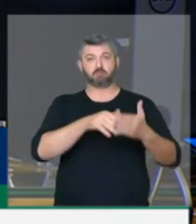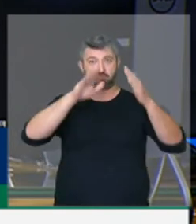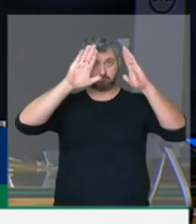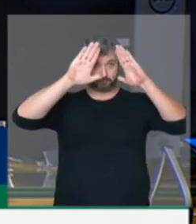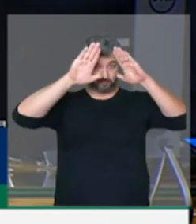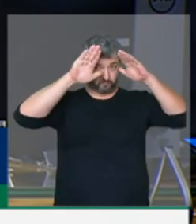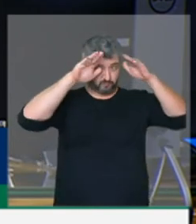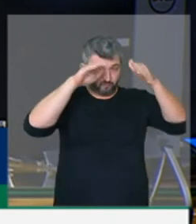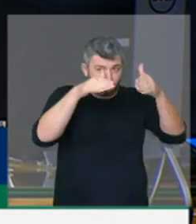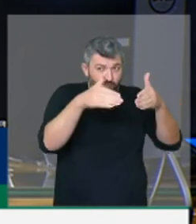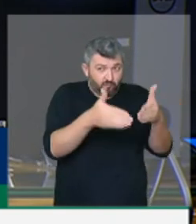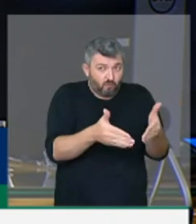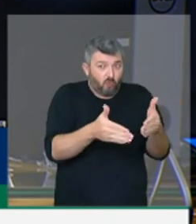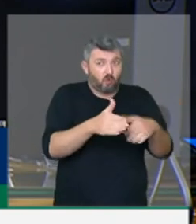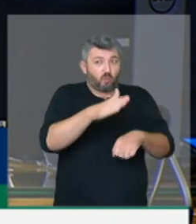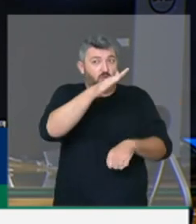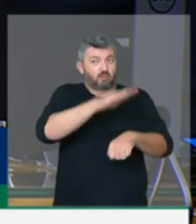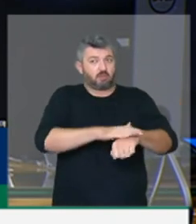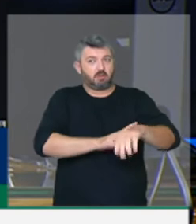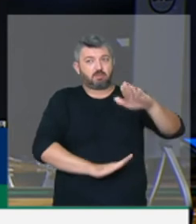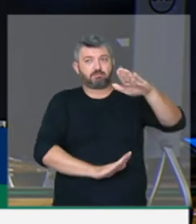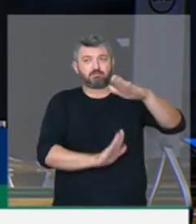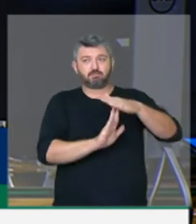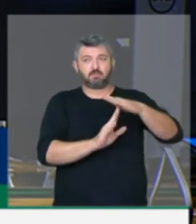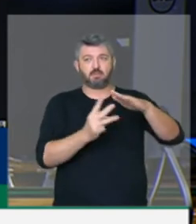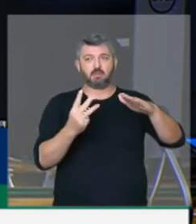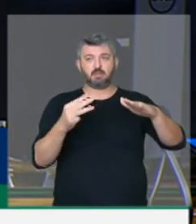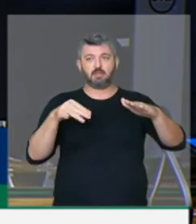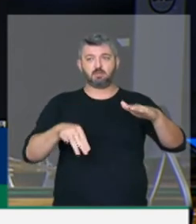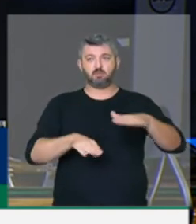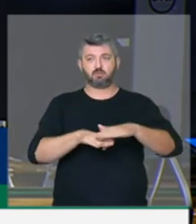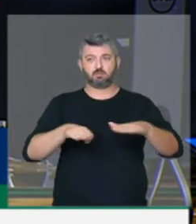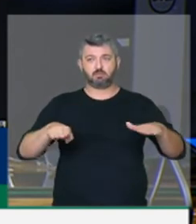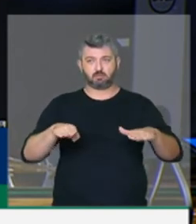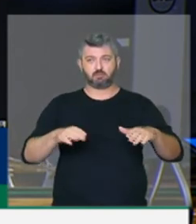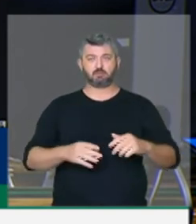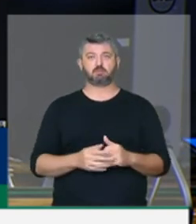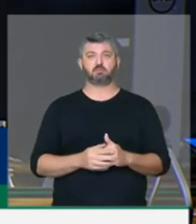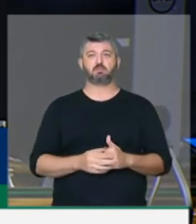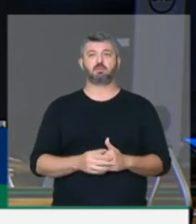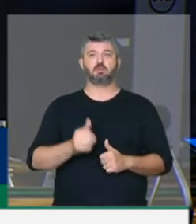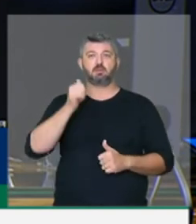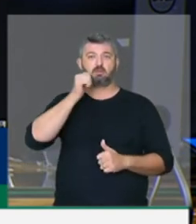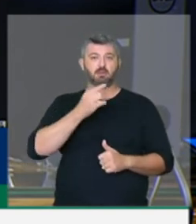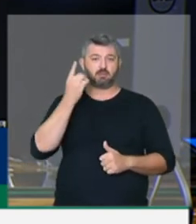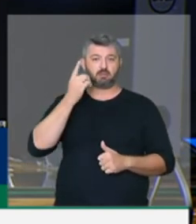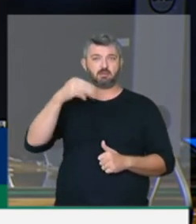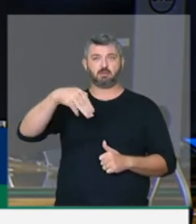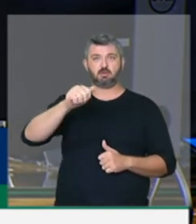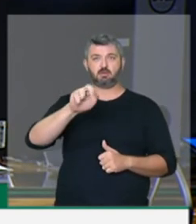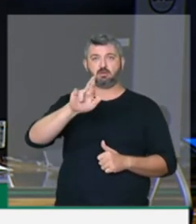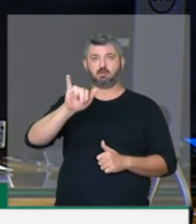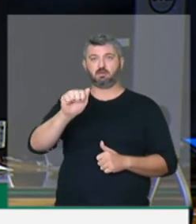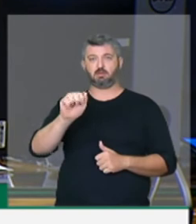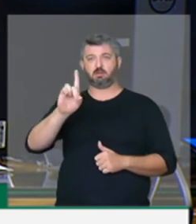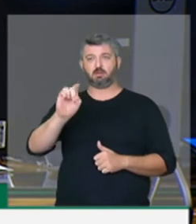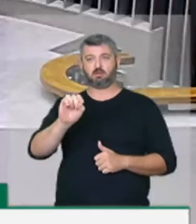restringir-se-á ao tempo máximo de 3 minutos. Com a palavra a deputada Maria do Rosário.